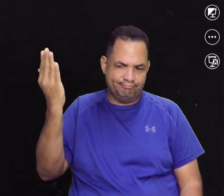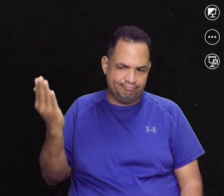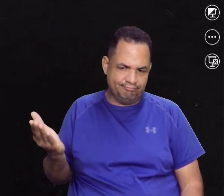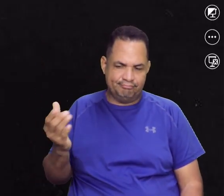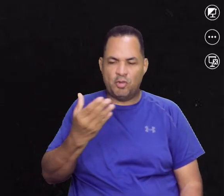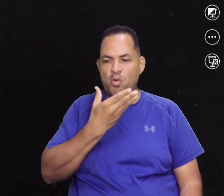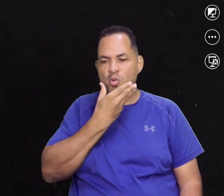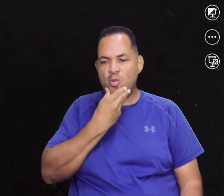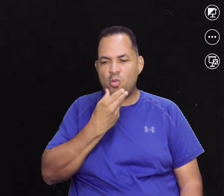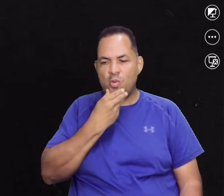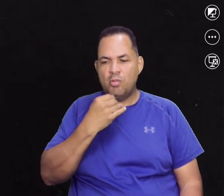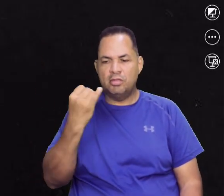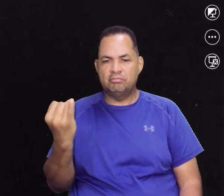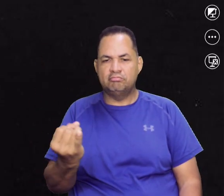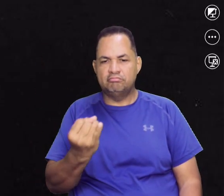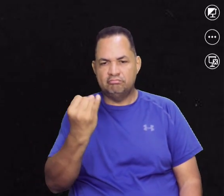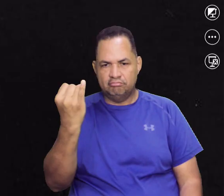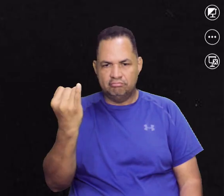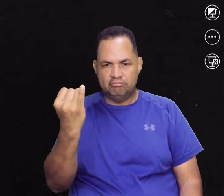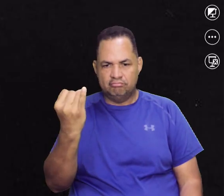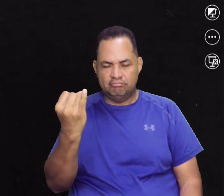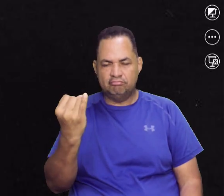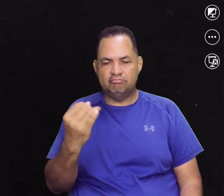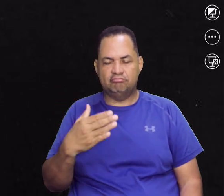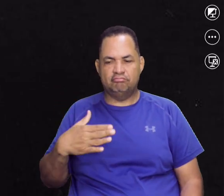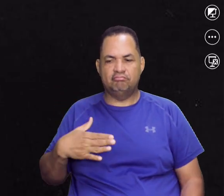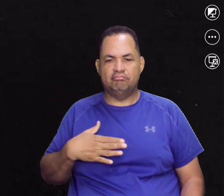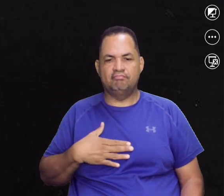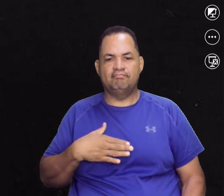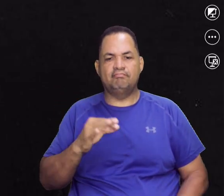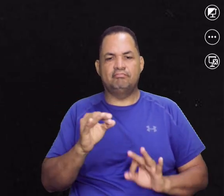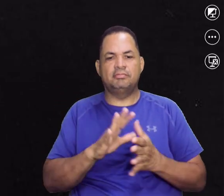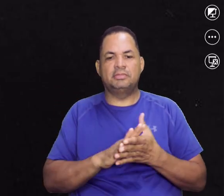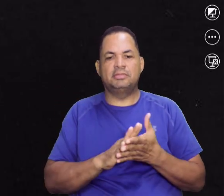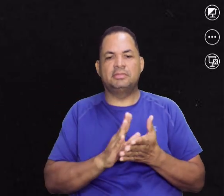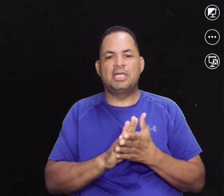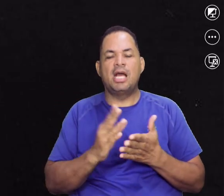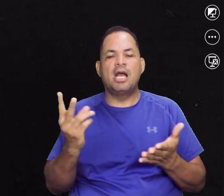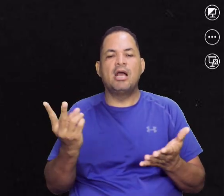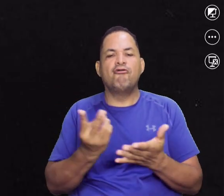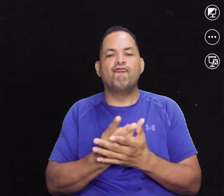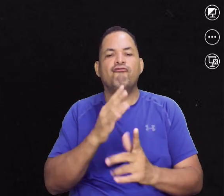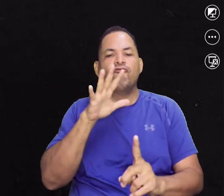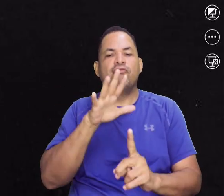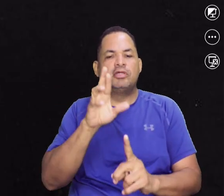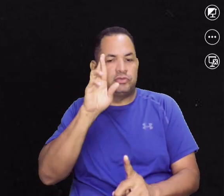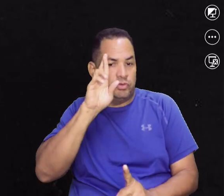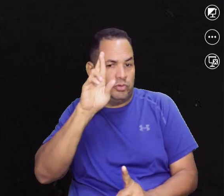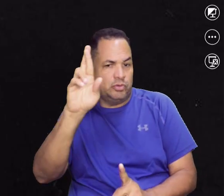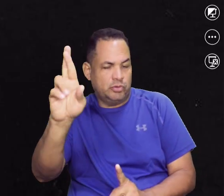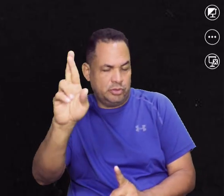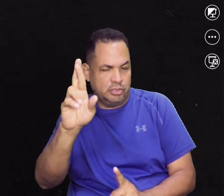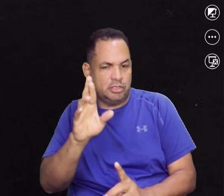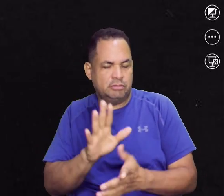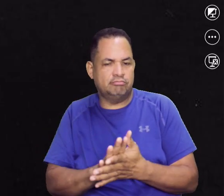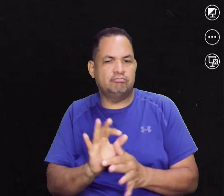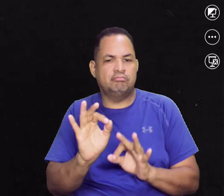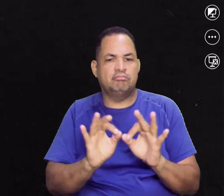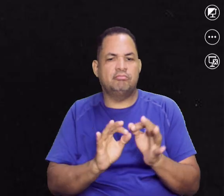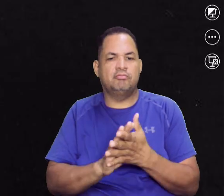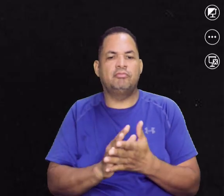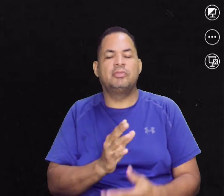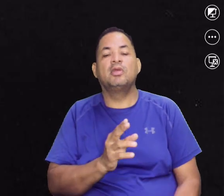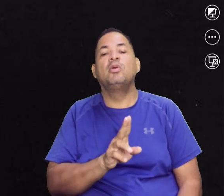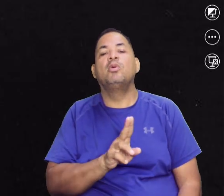figura muito importante no processo de independência da Índia. Esse aí, pessoal, é o que